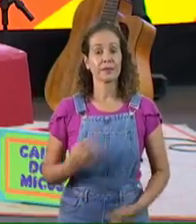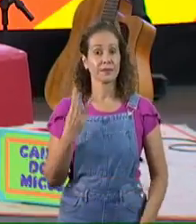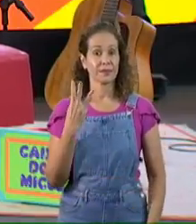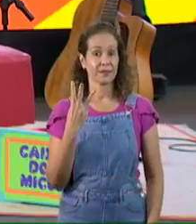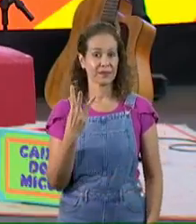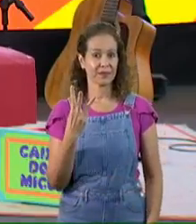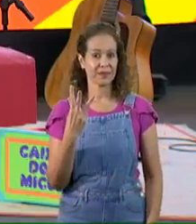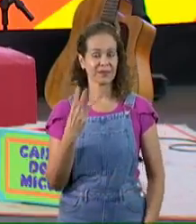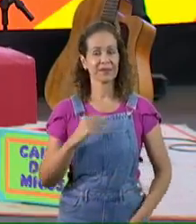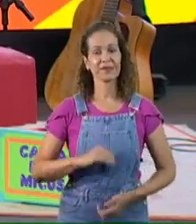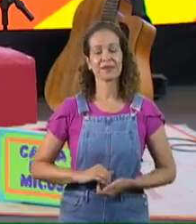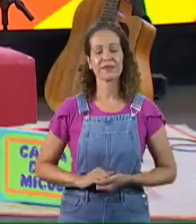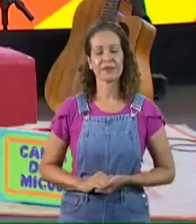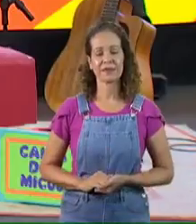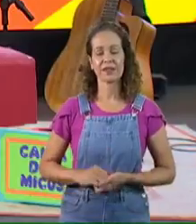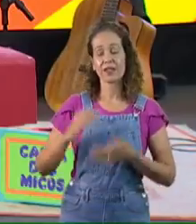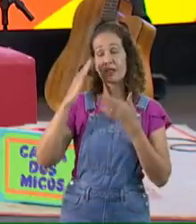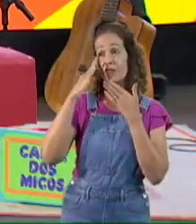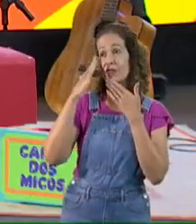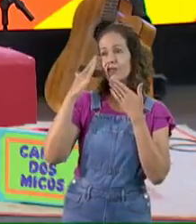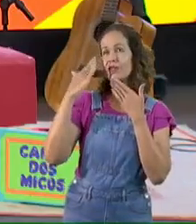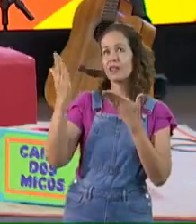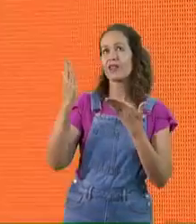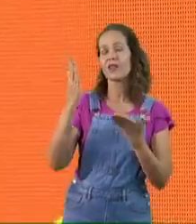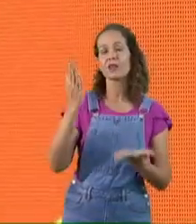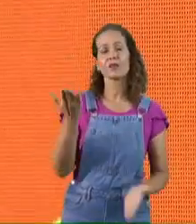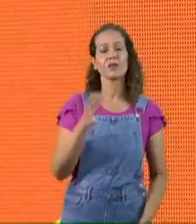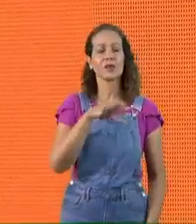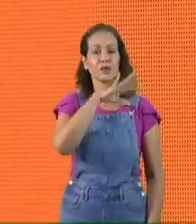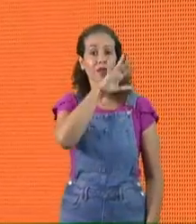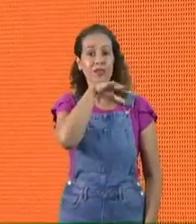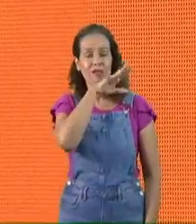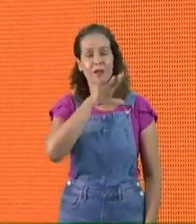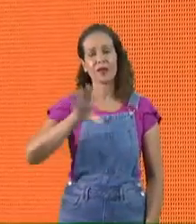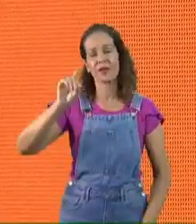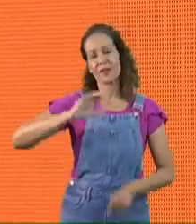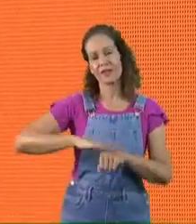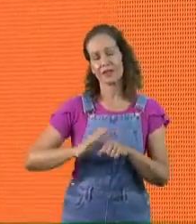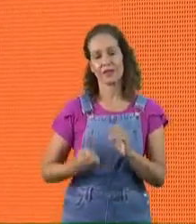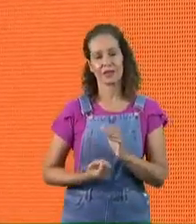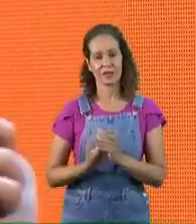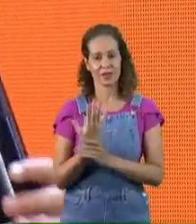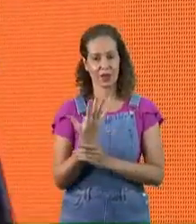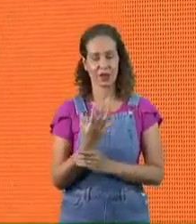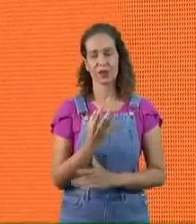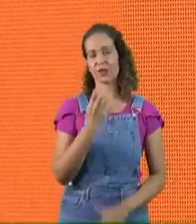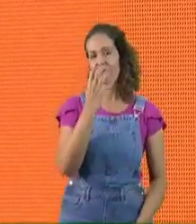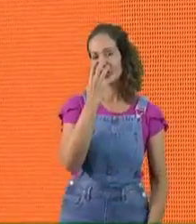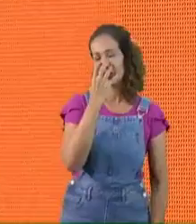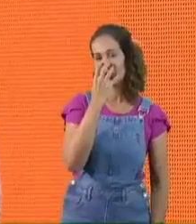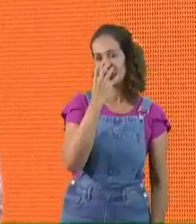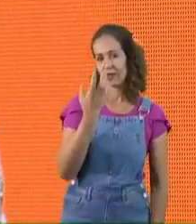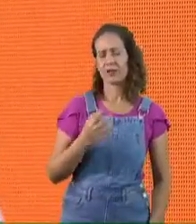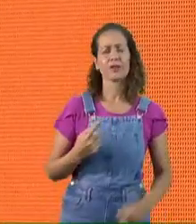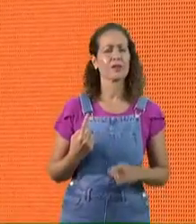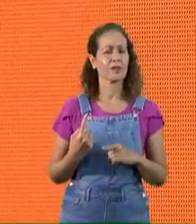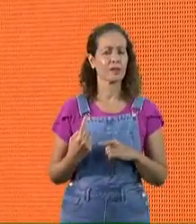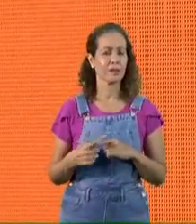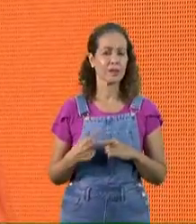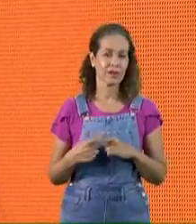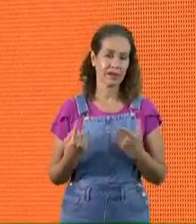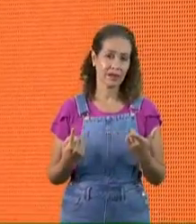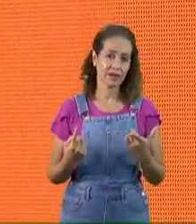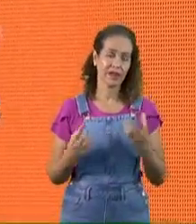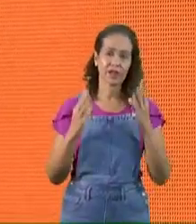Três, Carol. Gratidão por algum animalzinho, Carol, que Deus criou. Cachorrinho. Por quê? Porque